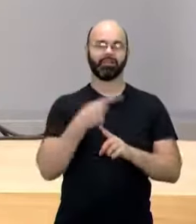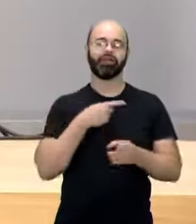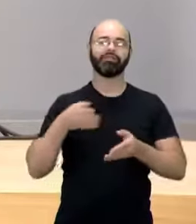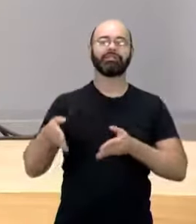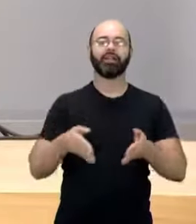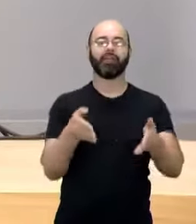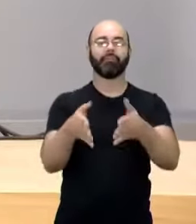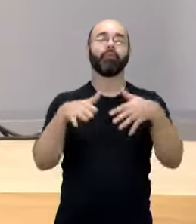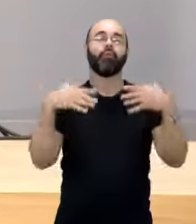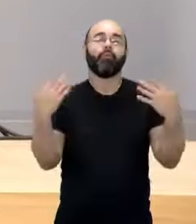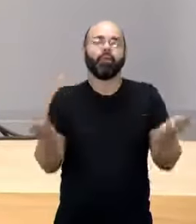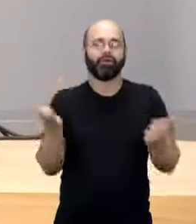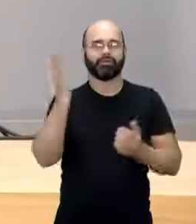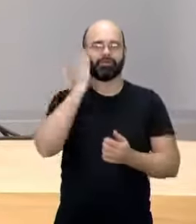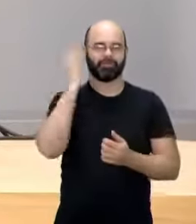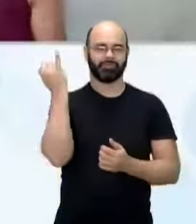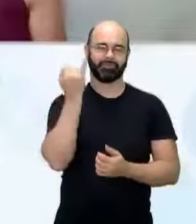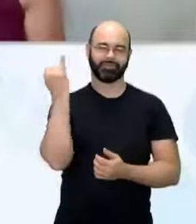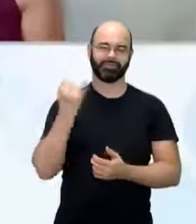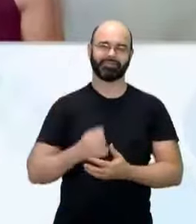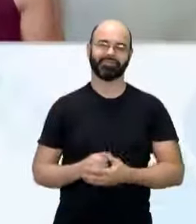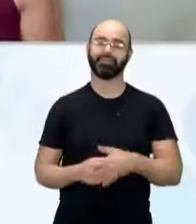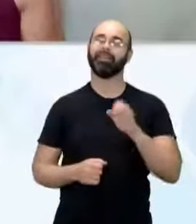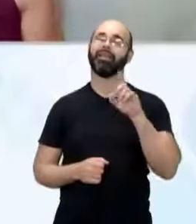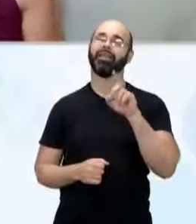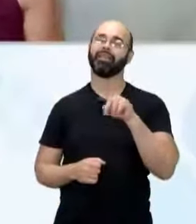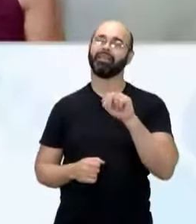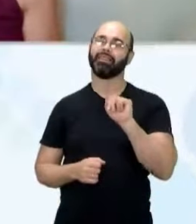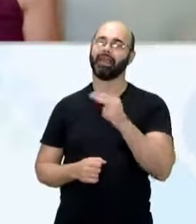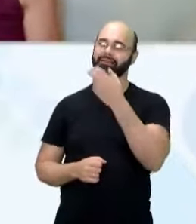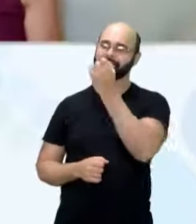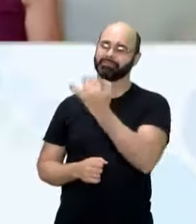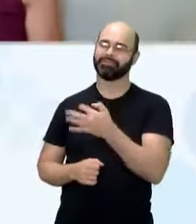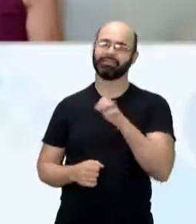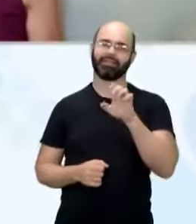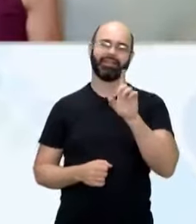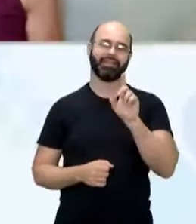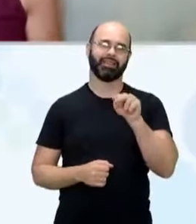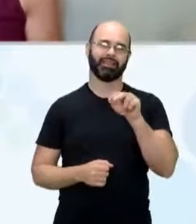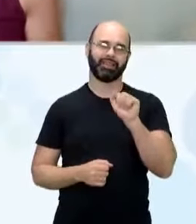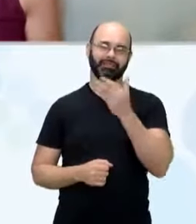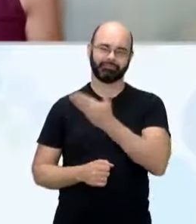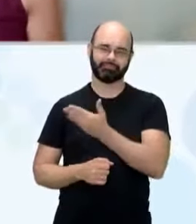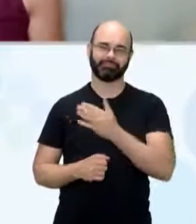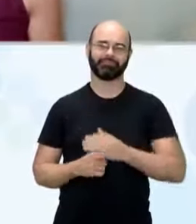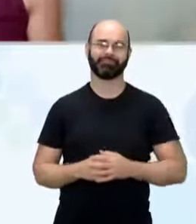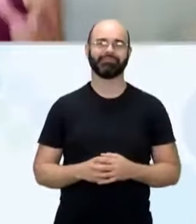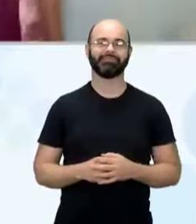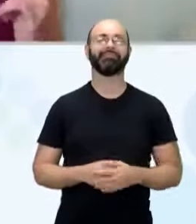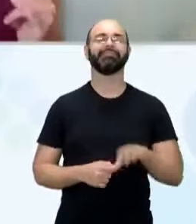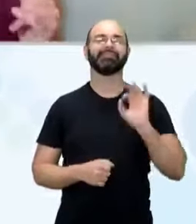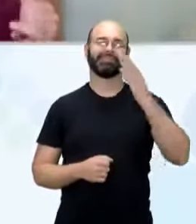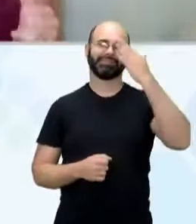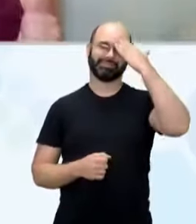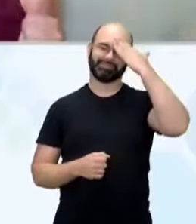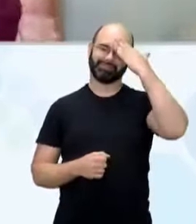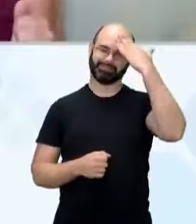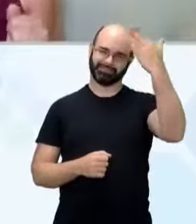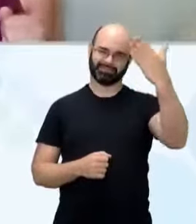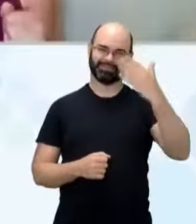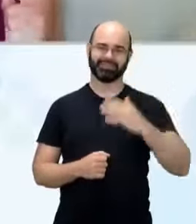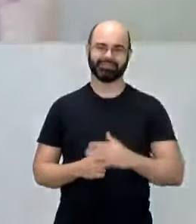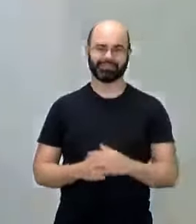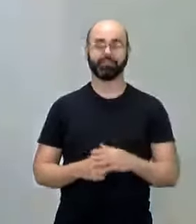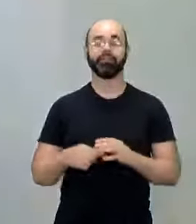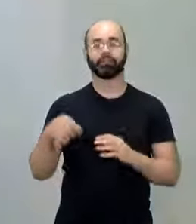Edna, pode falar, meu bem. Liz, Obrigada, gente. Olha, a gente teve aqui